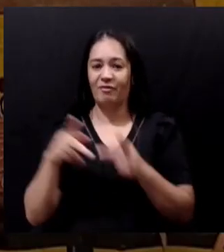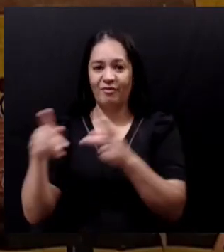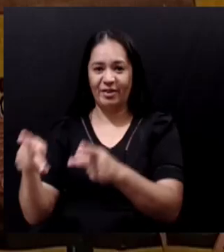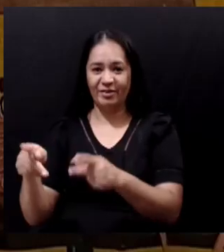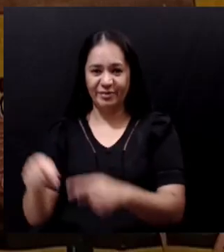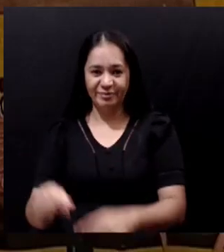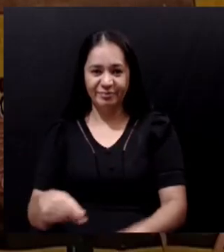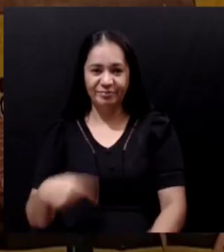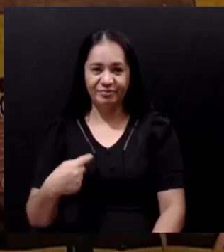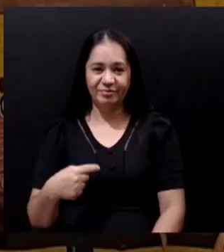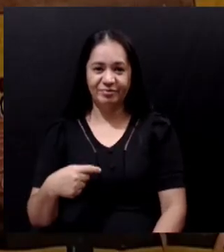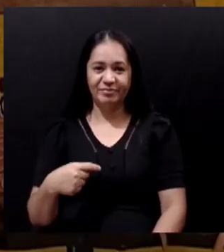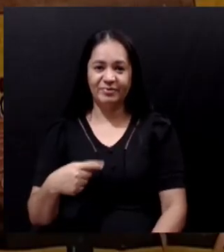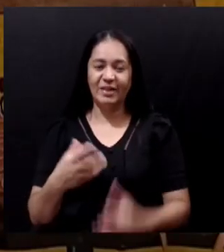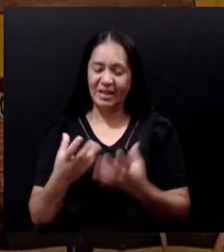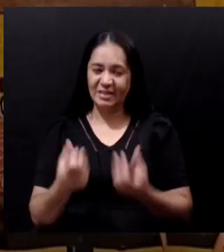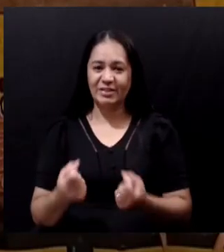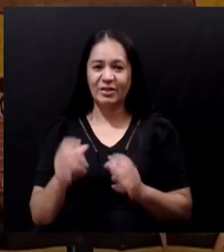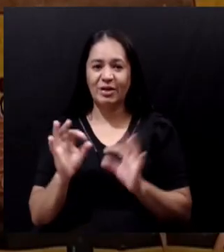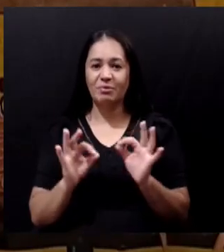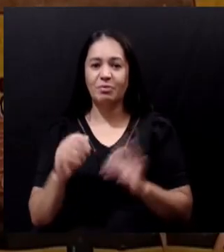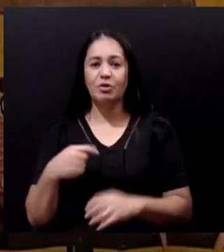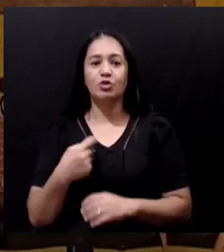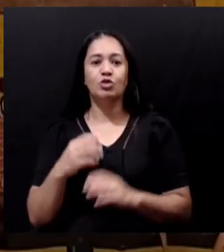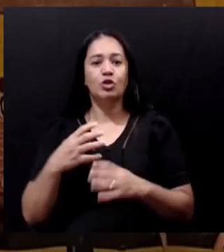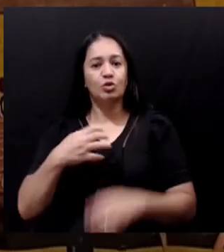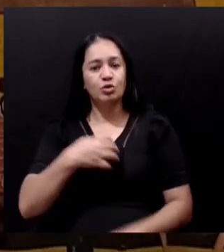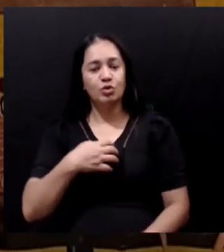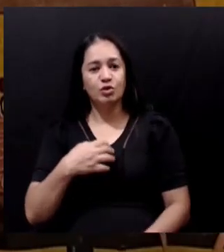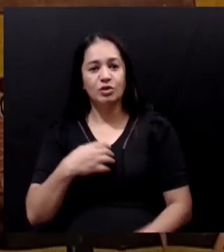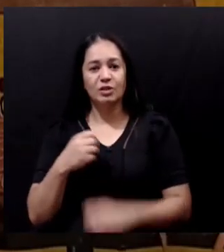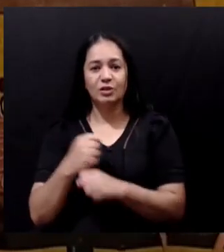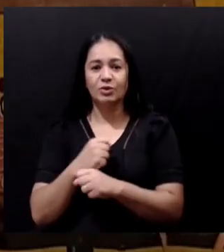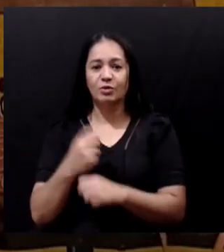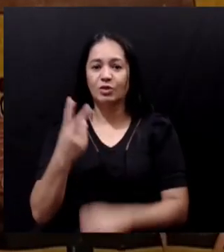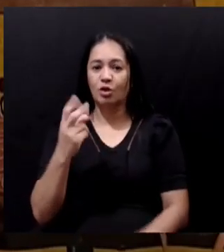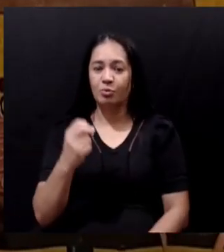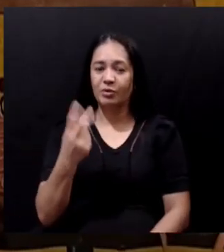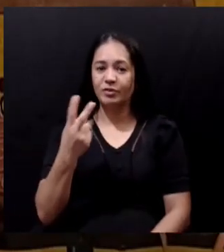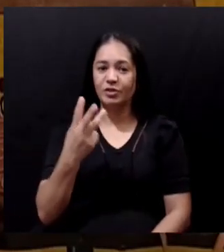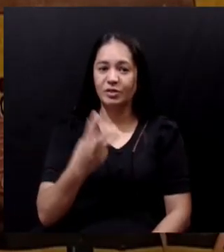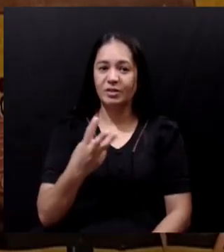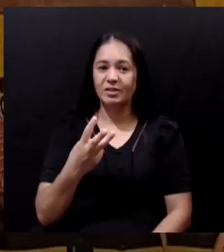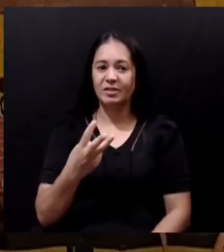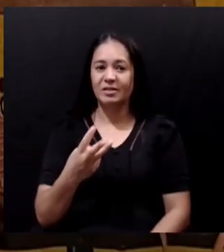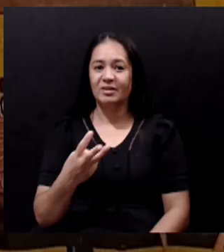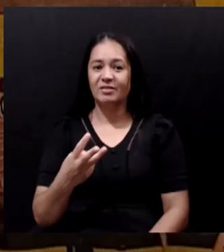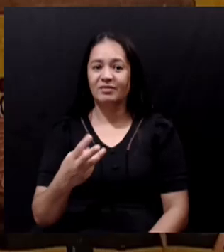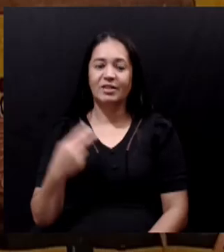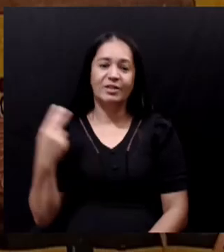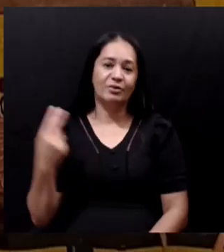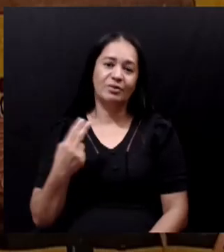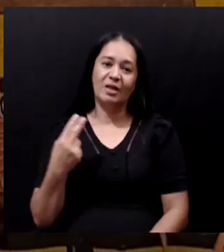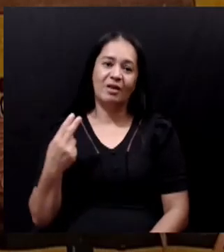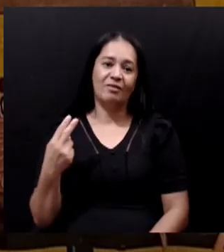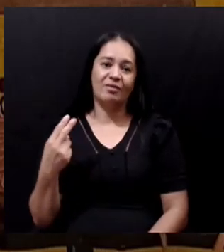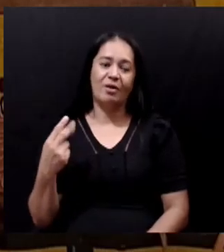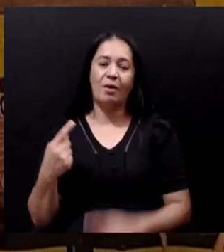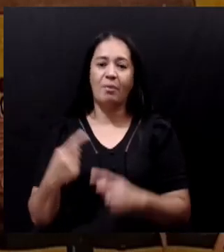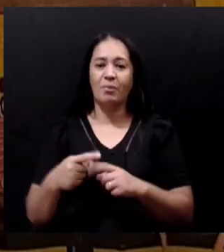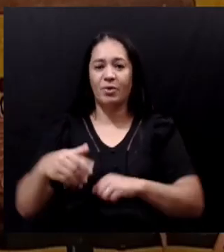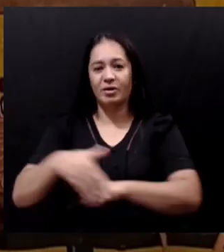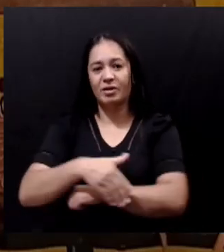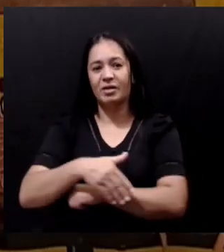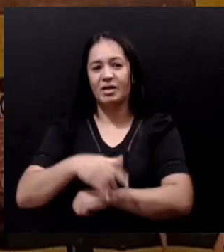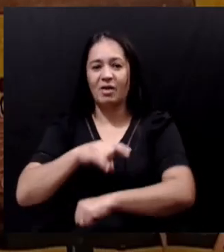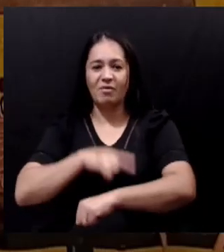e preparou do nosso jeito. Em 2023 ela convidou nós para vir. Aí eu falei que não estava preparado. Calçada quebrada, banheiro, só